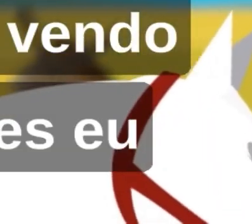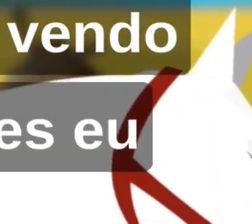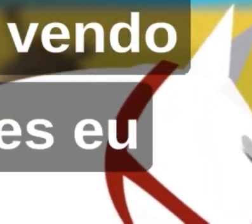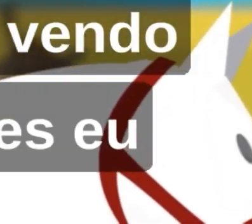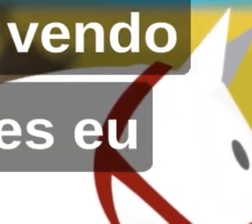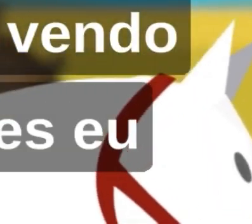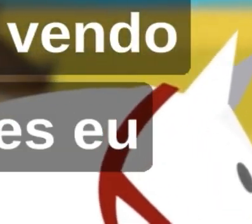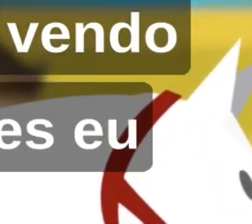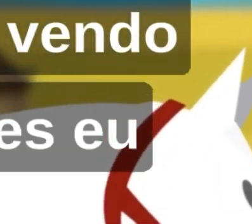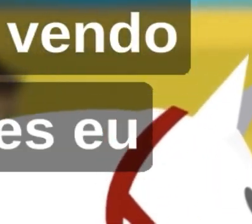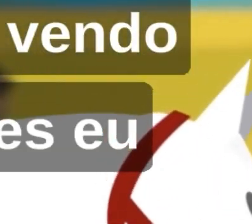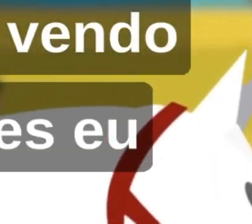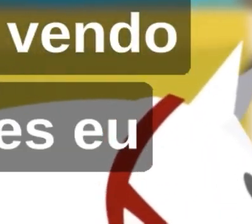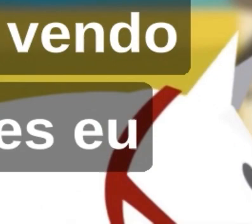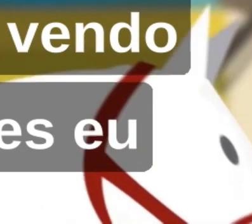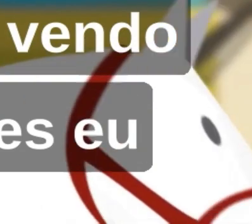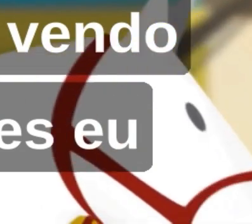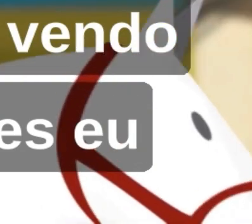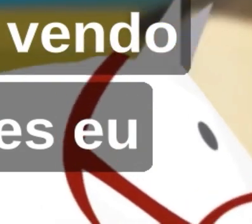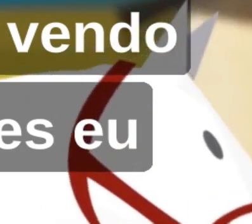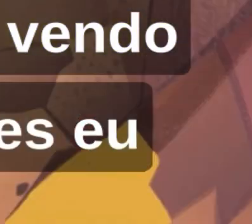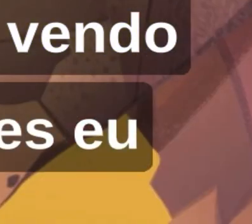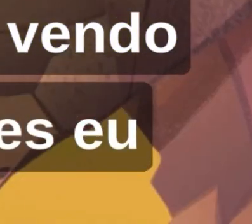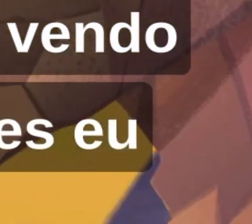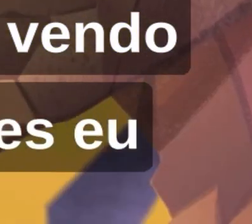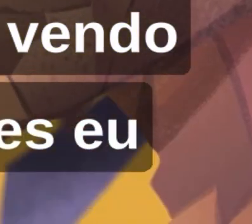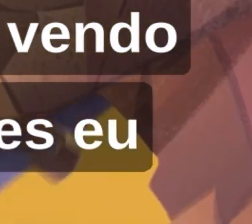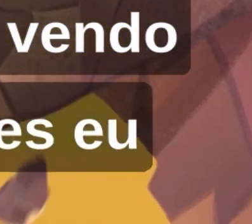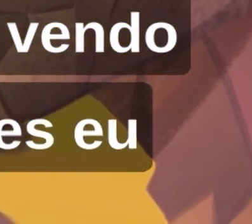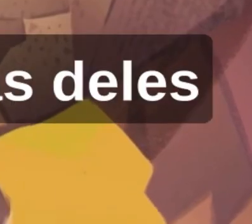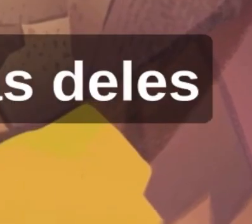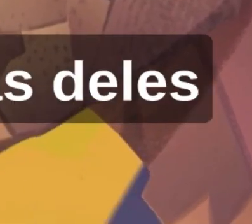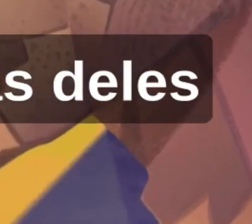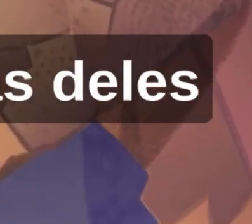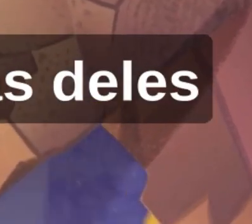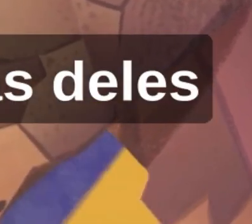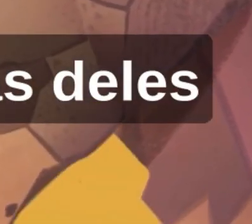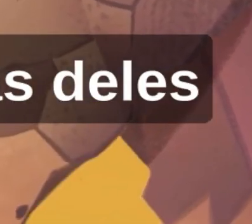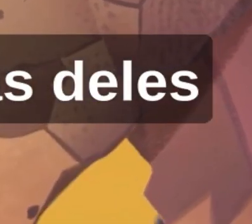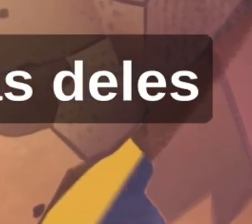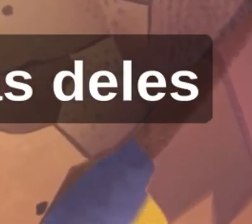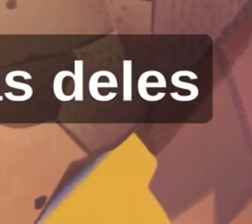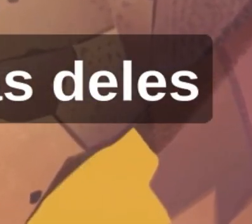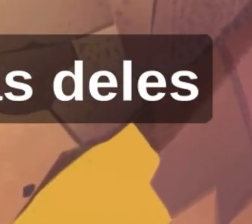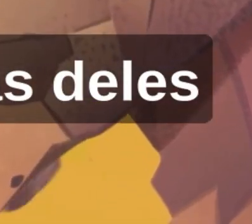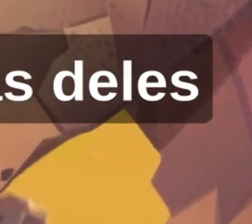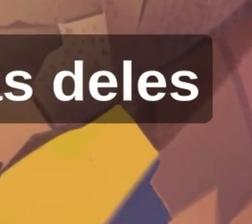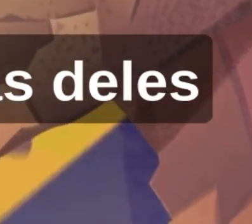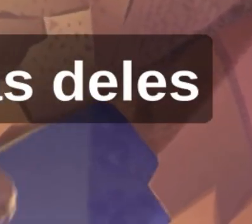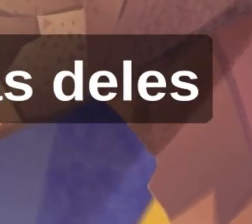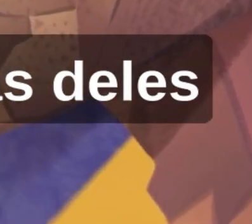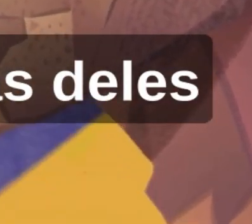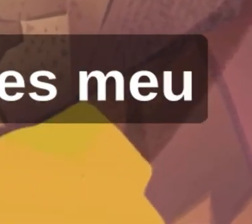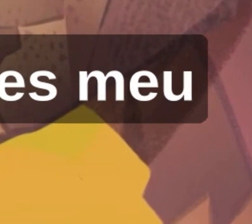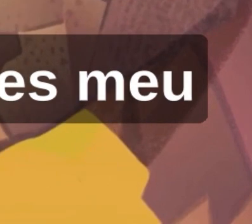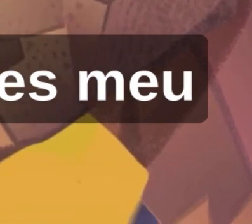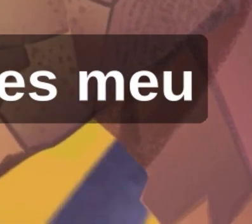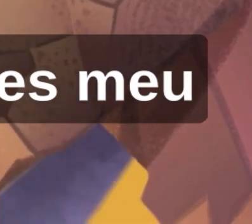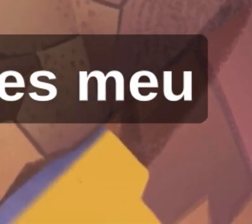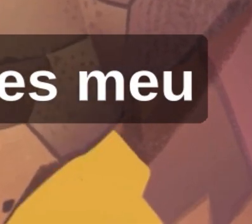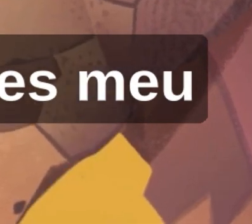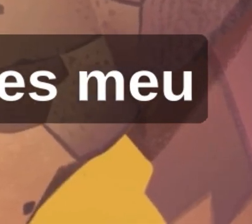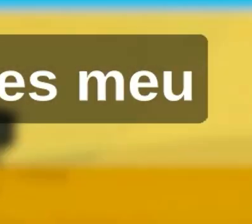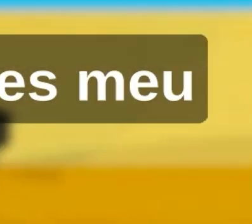Sancho, você está vendo aqueles enormes gigantes? Eu lutarei com todos até tirar as vidas deles para que deixem de fazer o